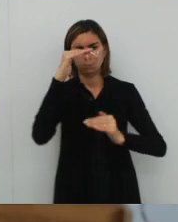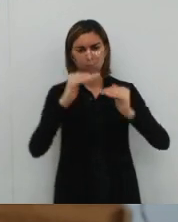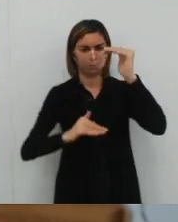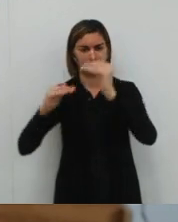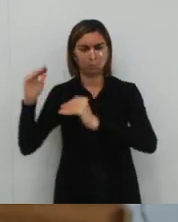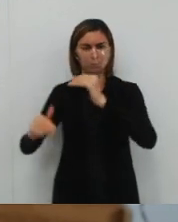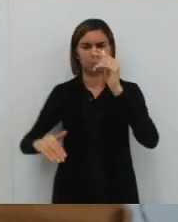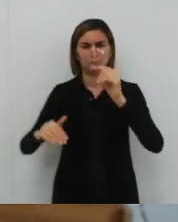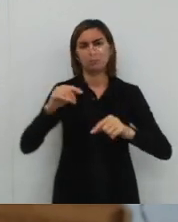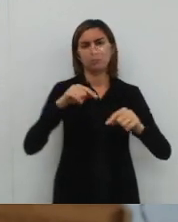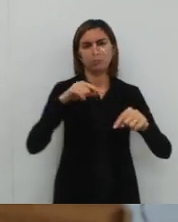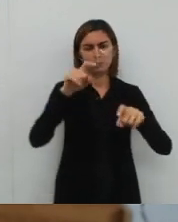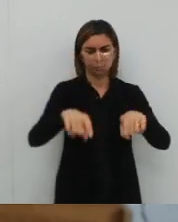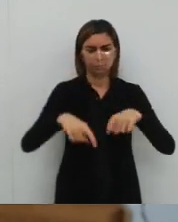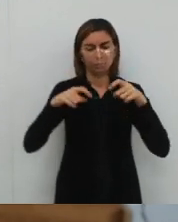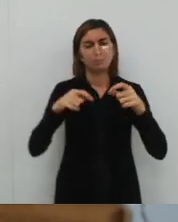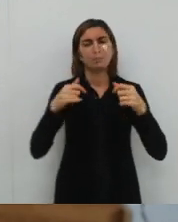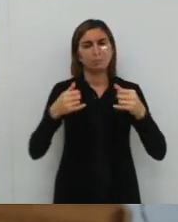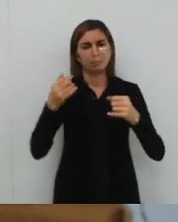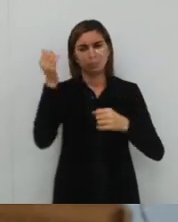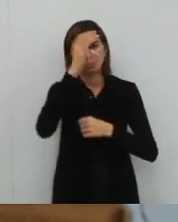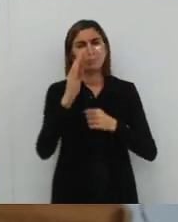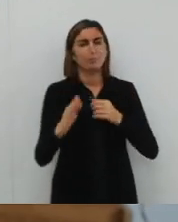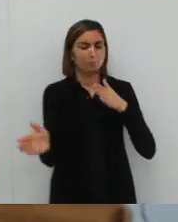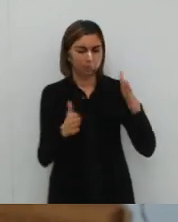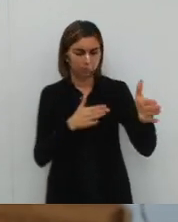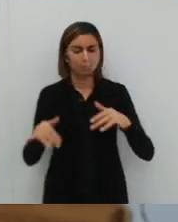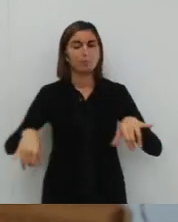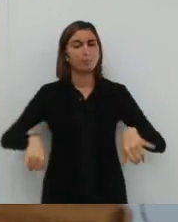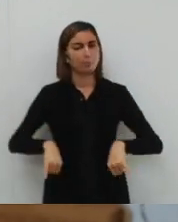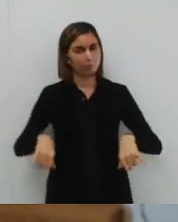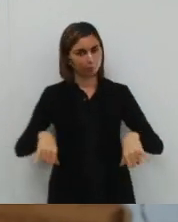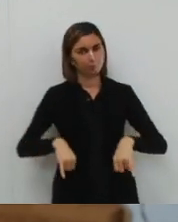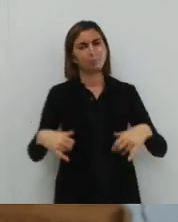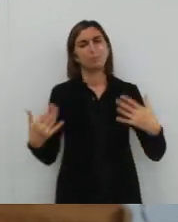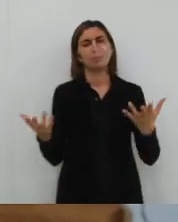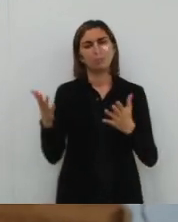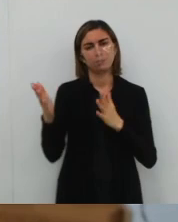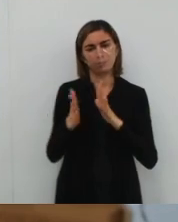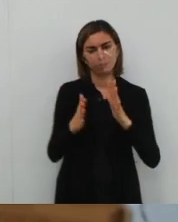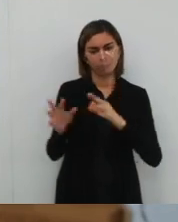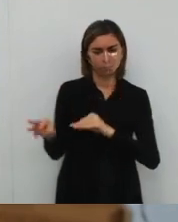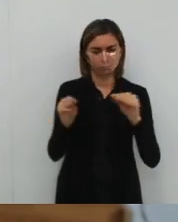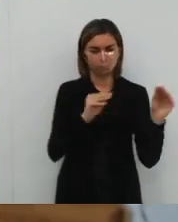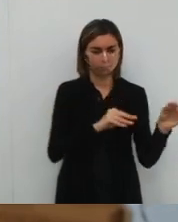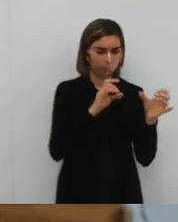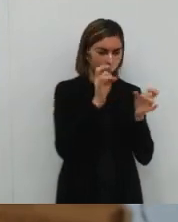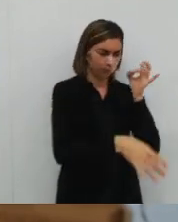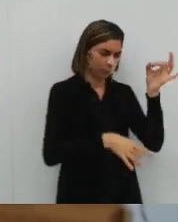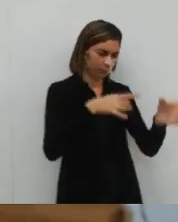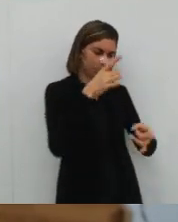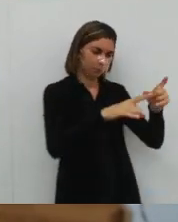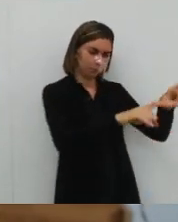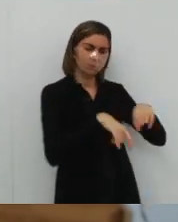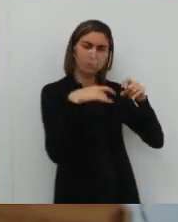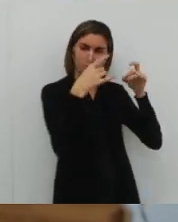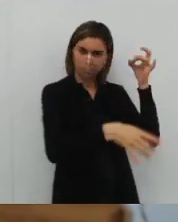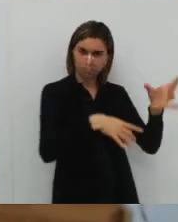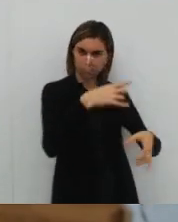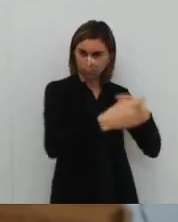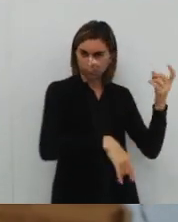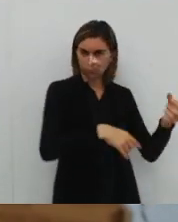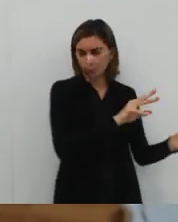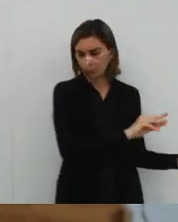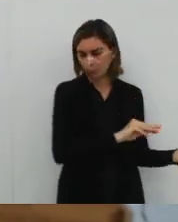no campo, o Brasil sofreu nesse período o seu extenso êxodo rural, ou seja, a saída da pessoa do